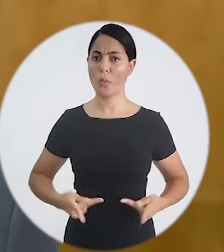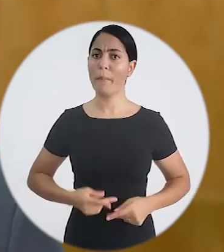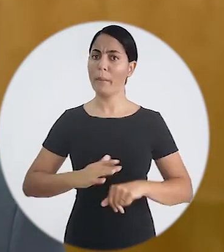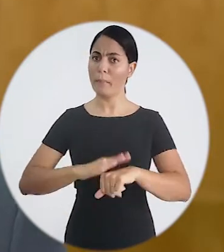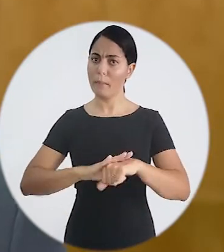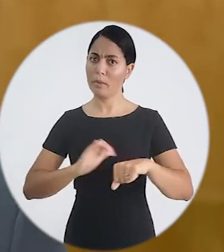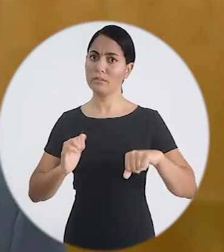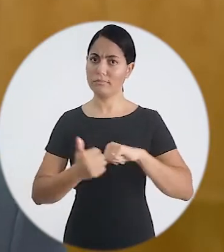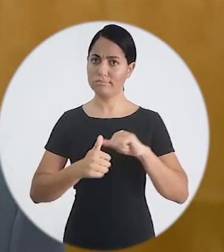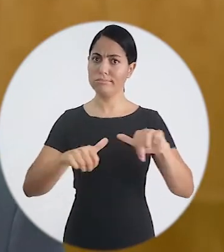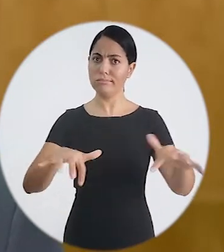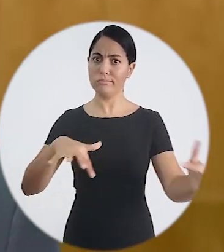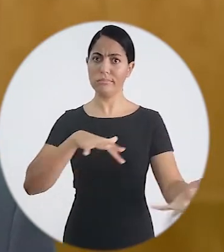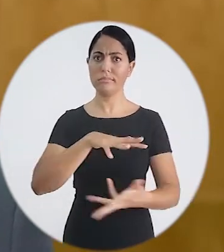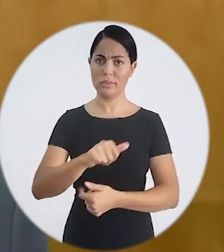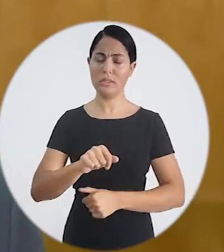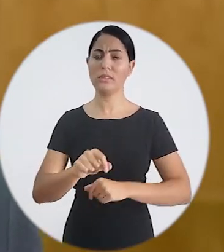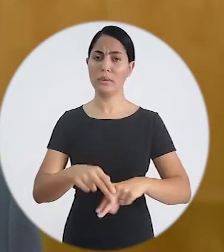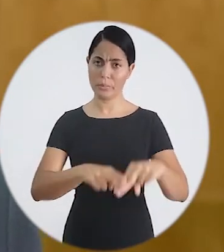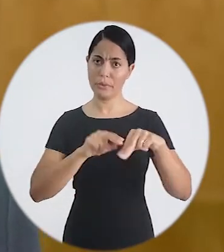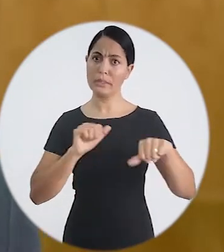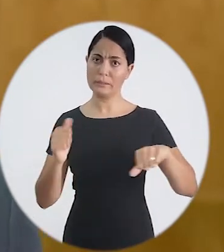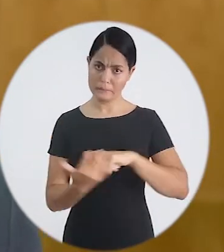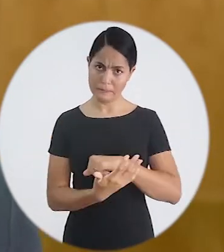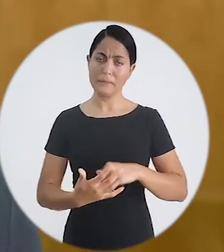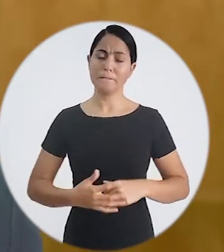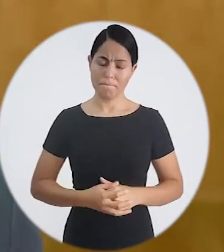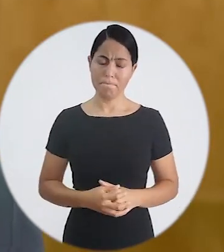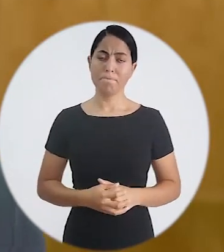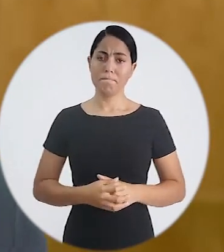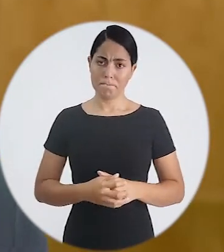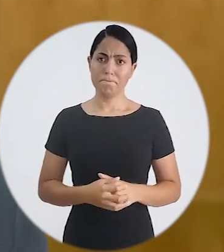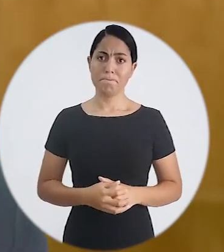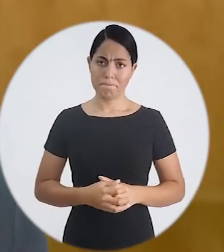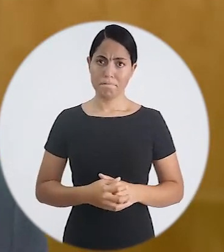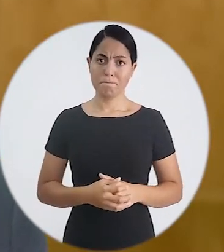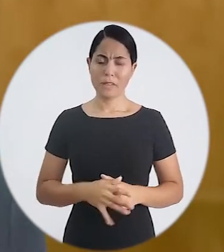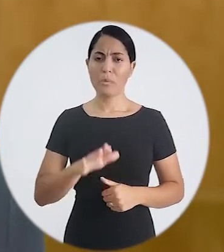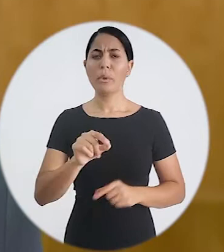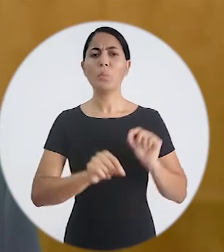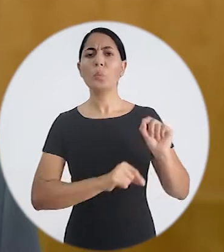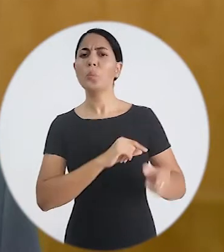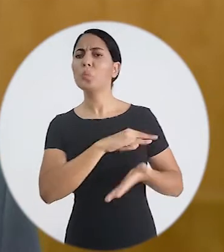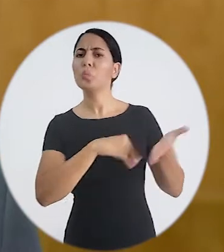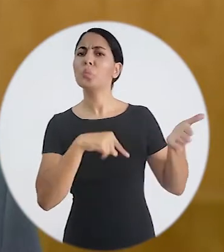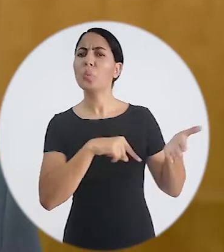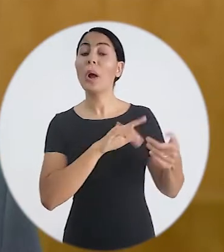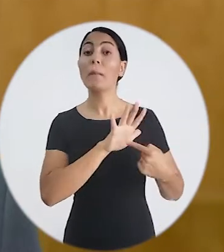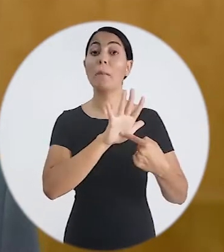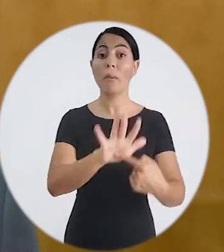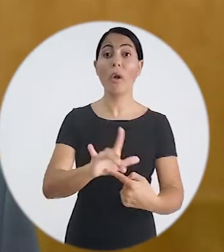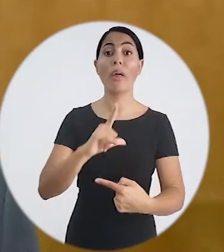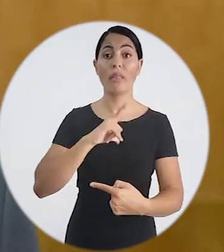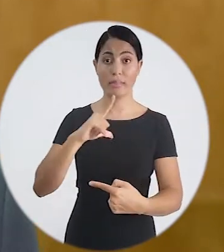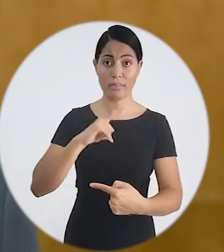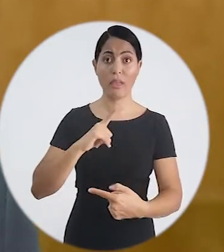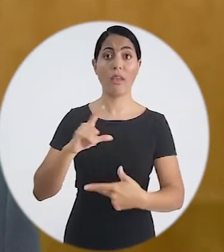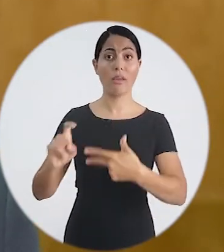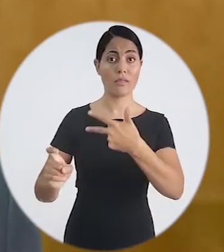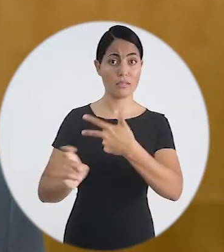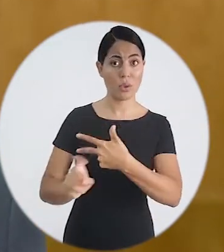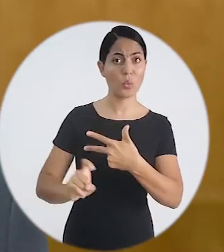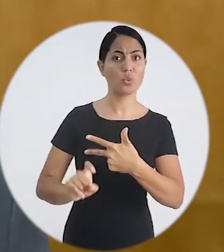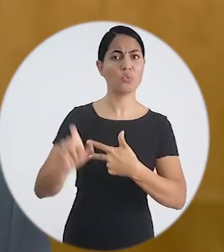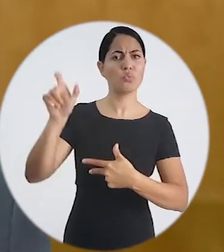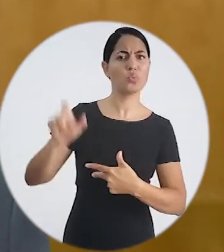atenta aos direitos humanos no contexto da pandemia instaurada pelo novo coronavírus. O documento aponta que o Executivo Federal,